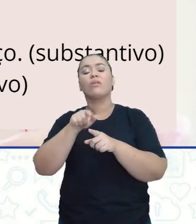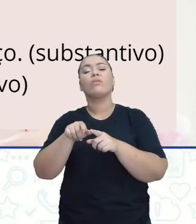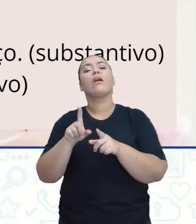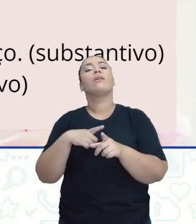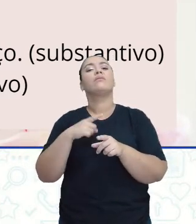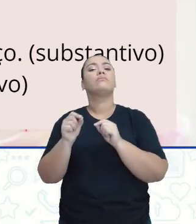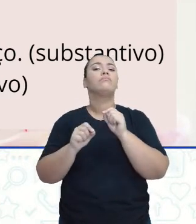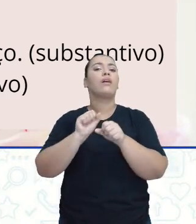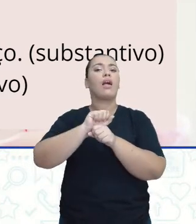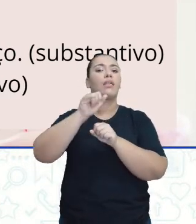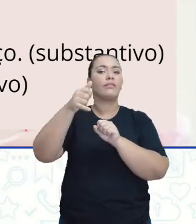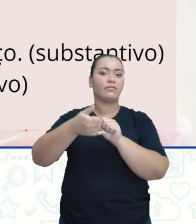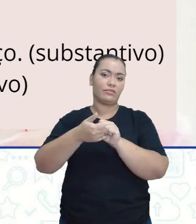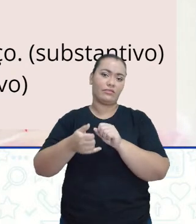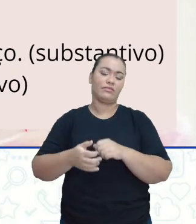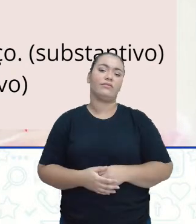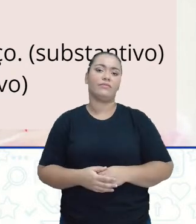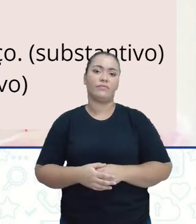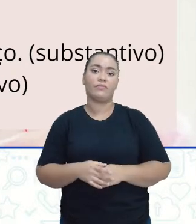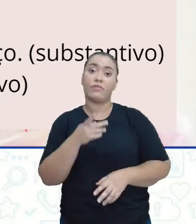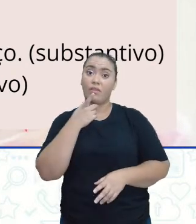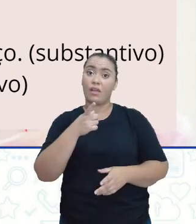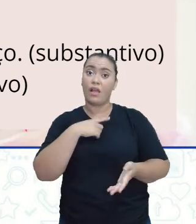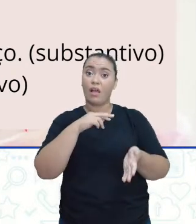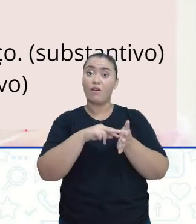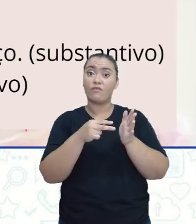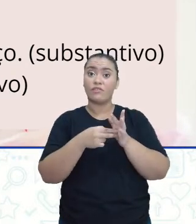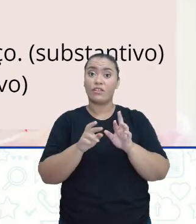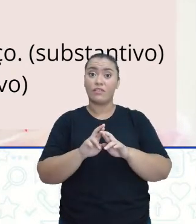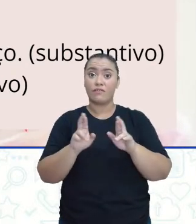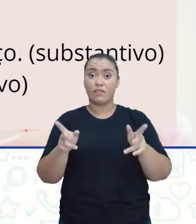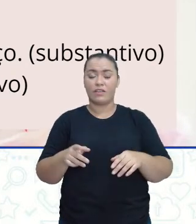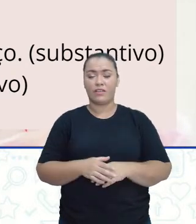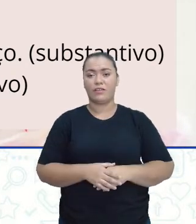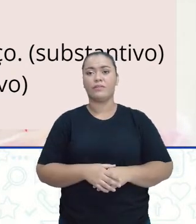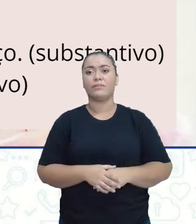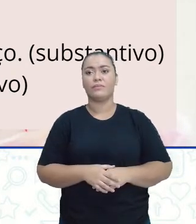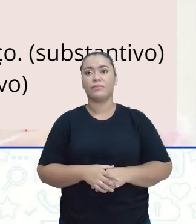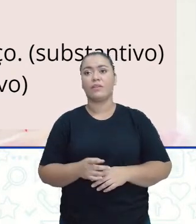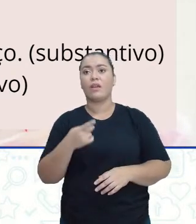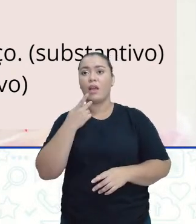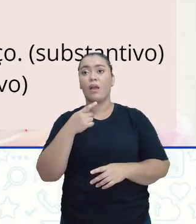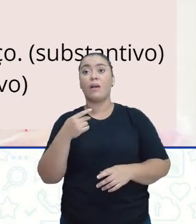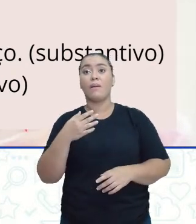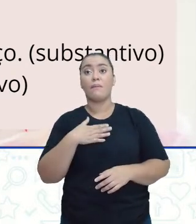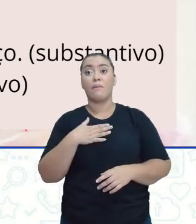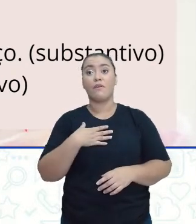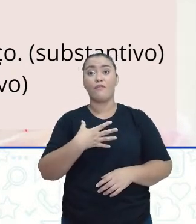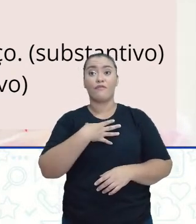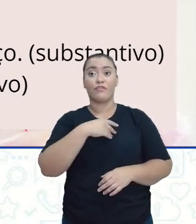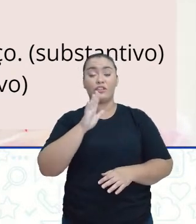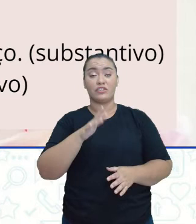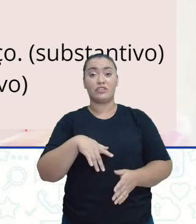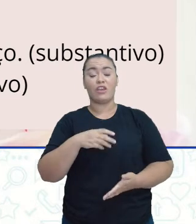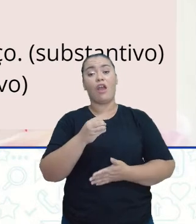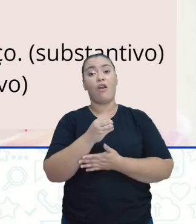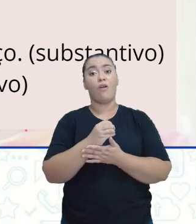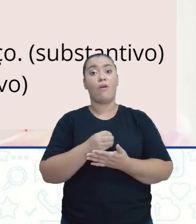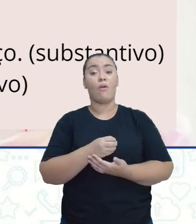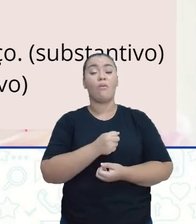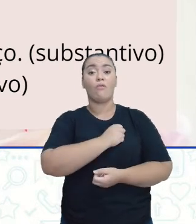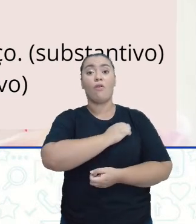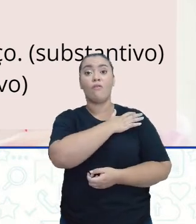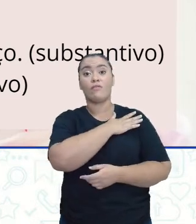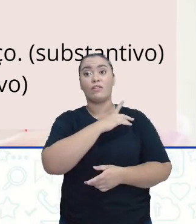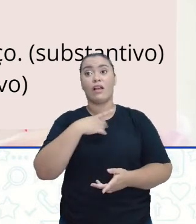As funções, elas são diferentes quando a gente vê o contexto. Ó. Meu filho já é oficial das Forças Armadas. Então, eu estou usando aqui